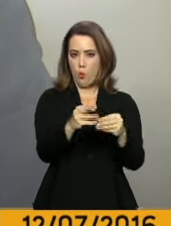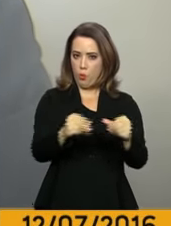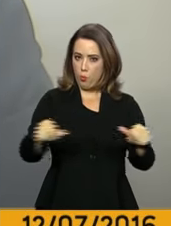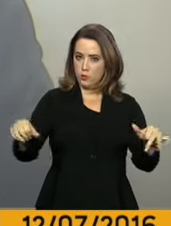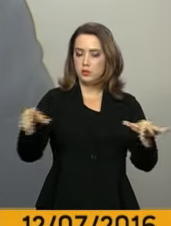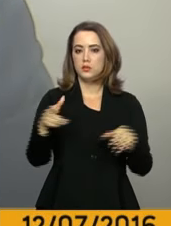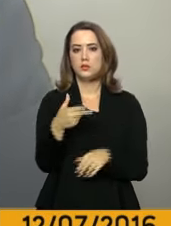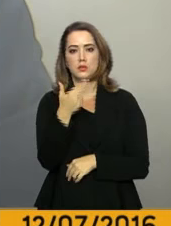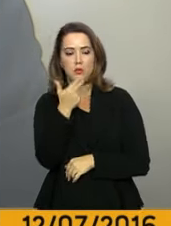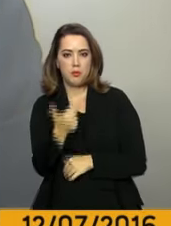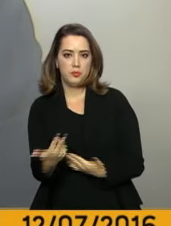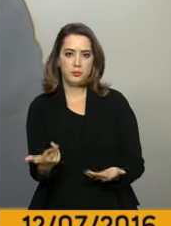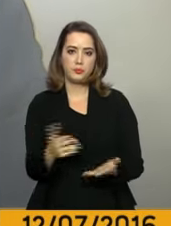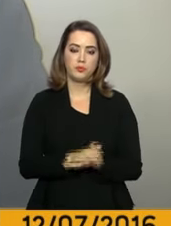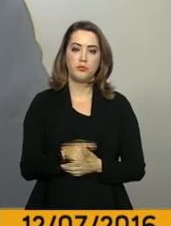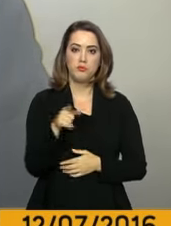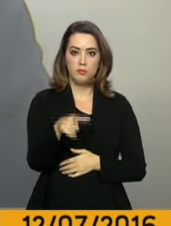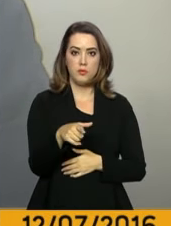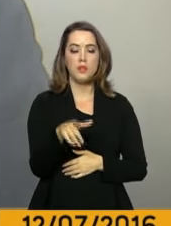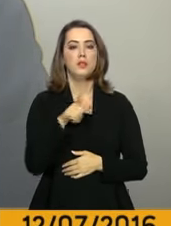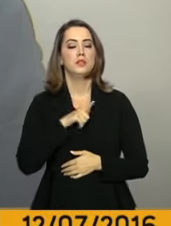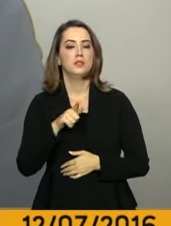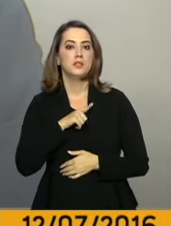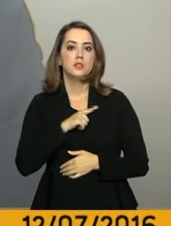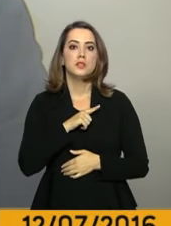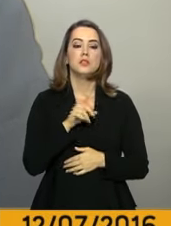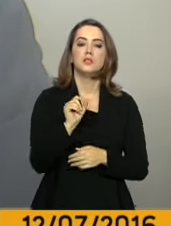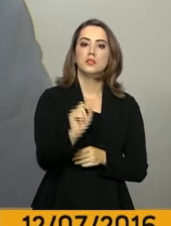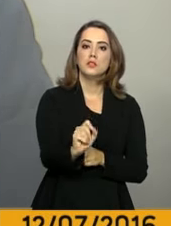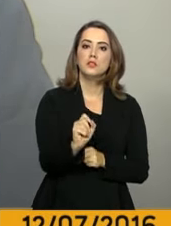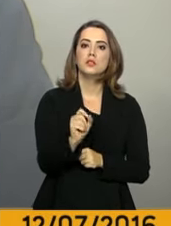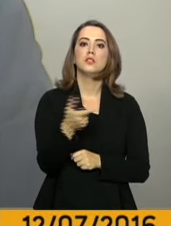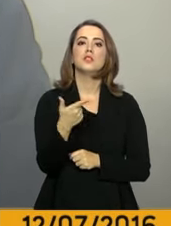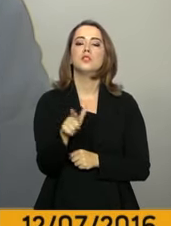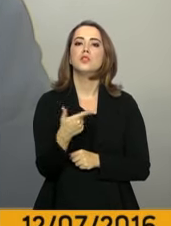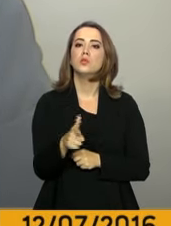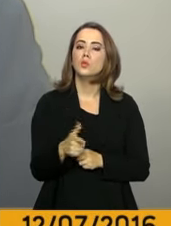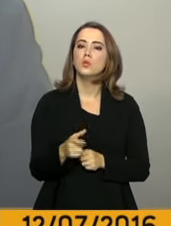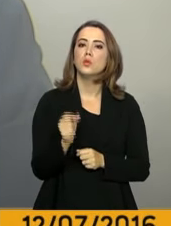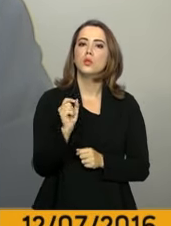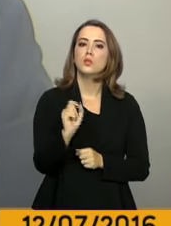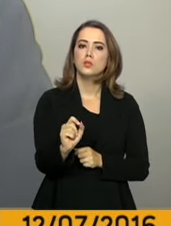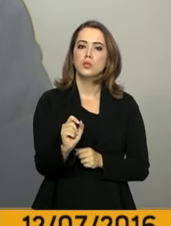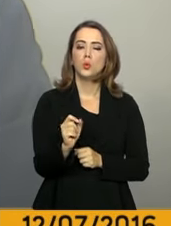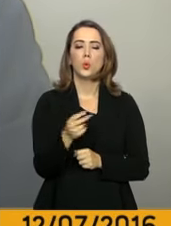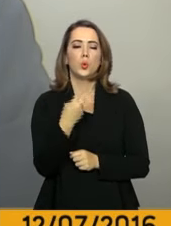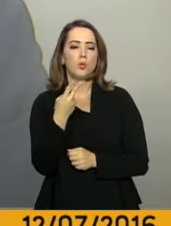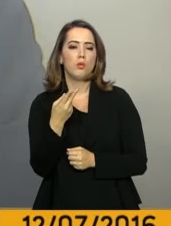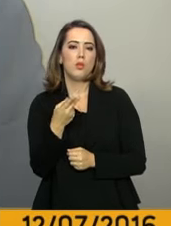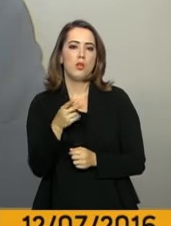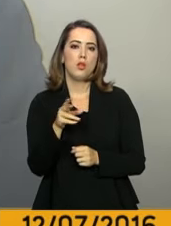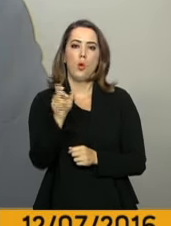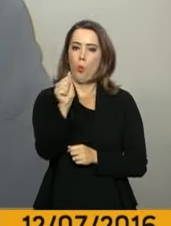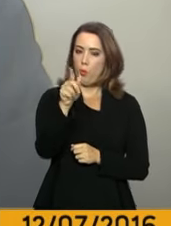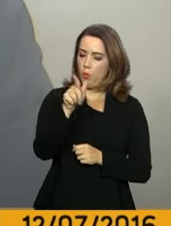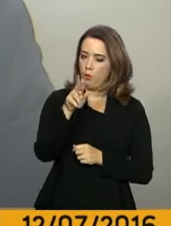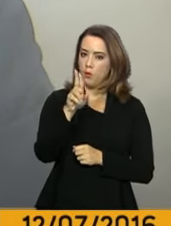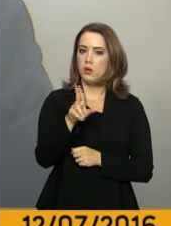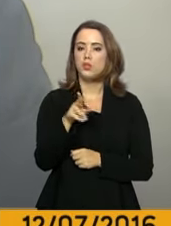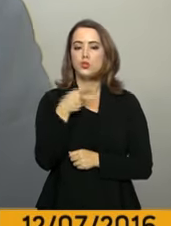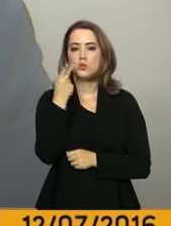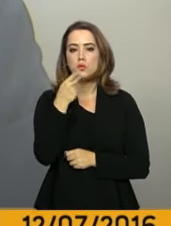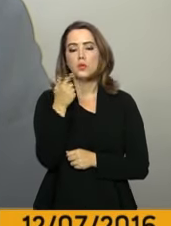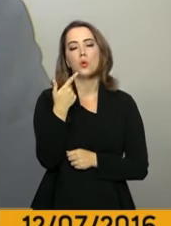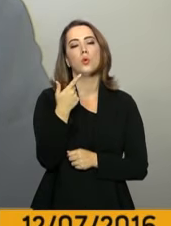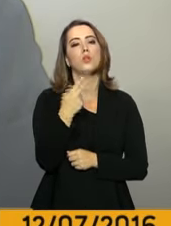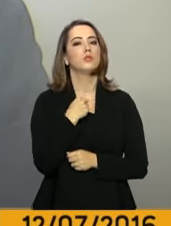Nacional entendeu não vou dizer se equivocadamente ou não que não haveria condições para compra de terras por empresas estrangeiras etc